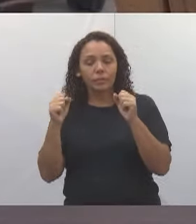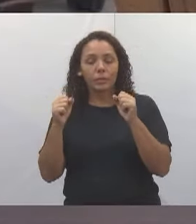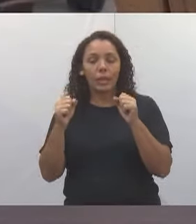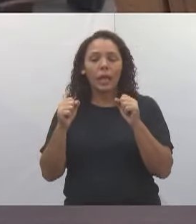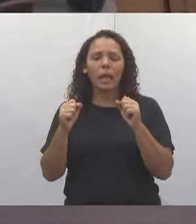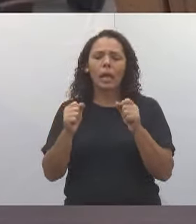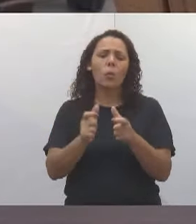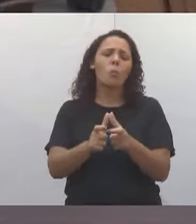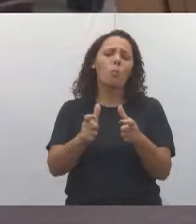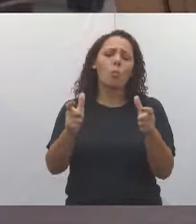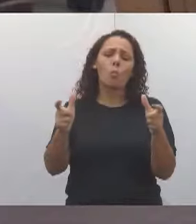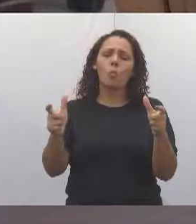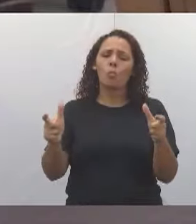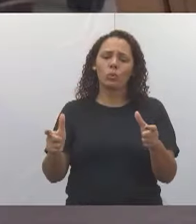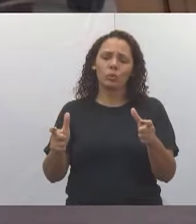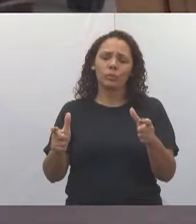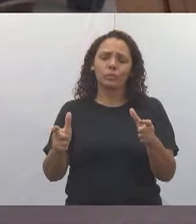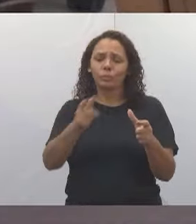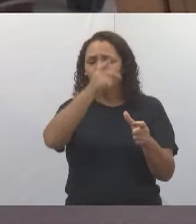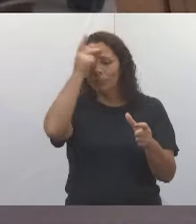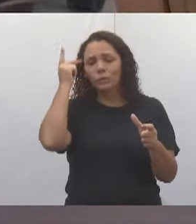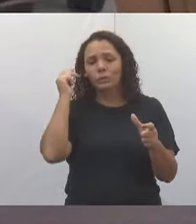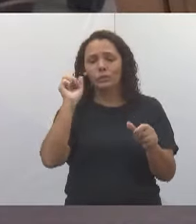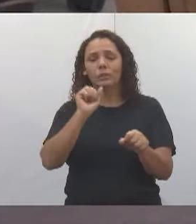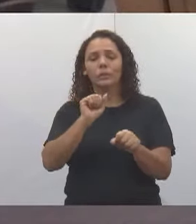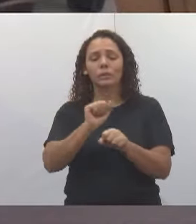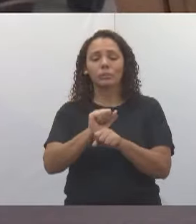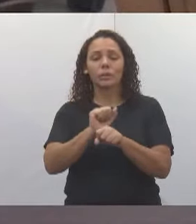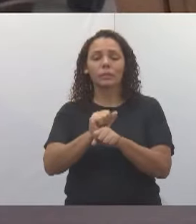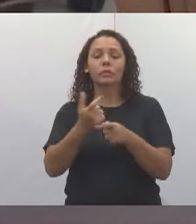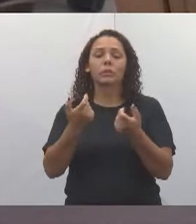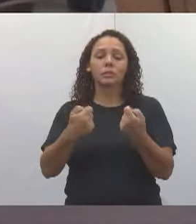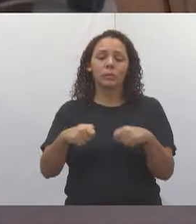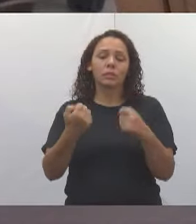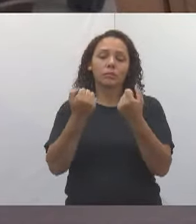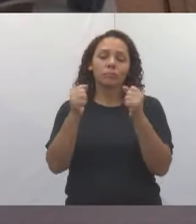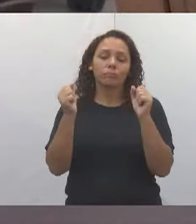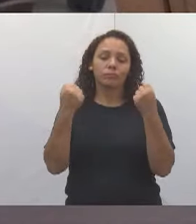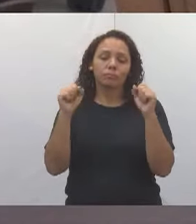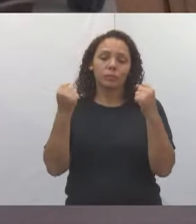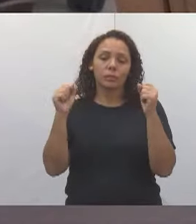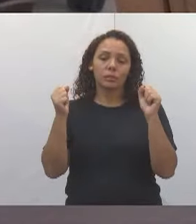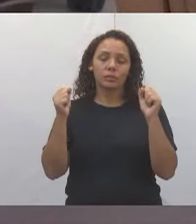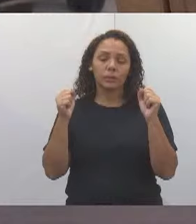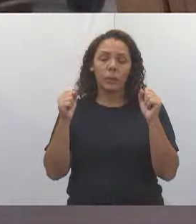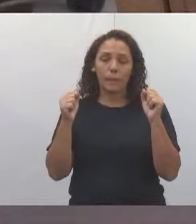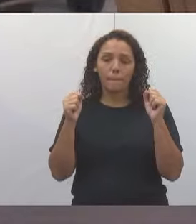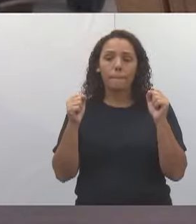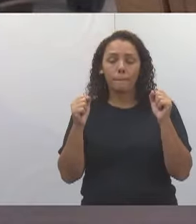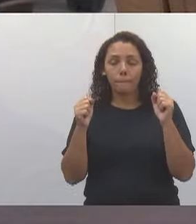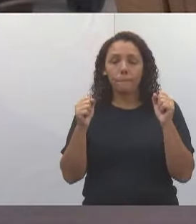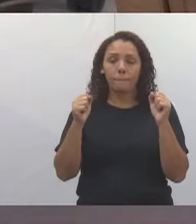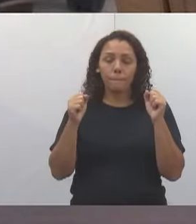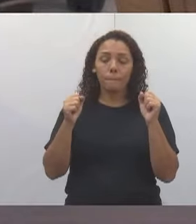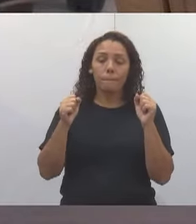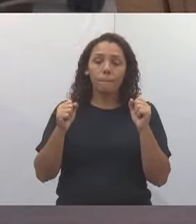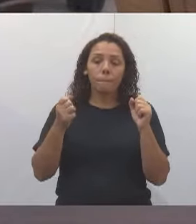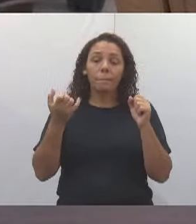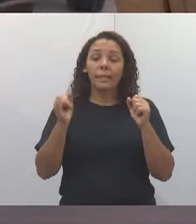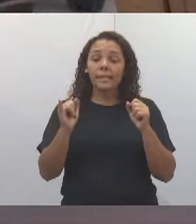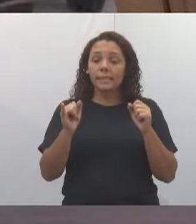alta. E a demanda é alta, mas a possibilidade, as portas abertas, está curta. Então, se a